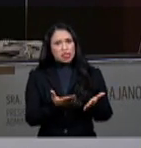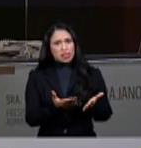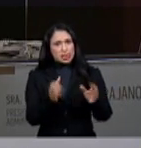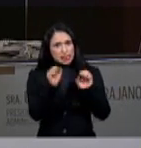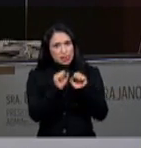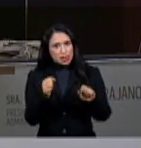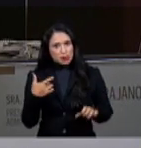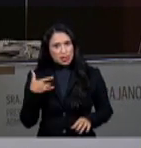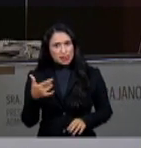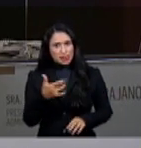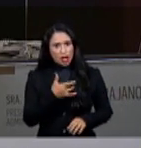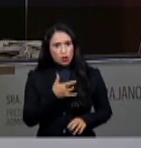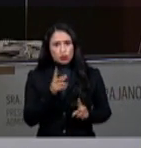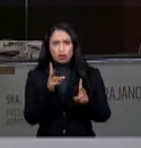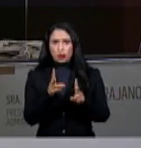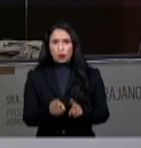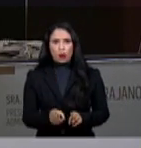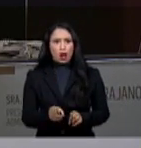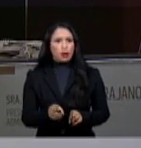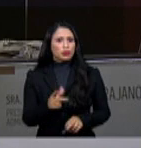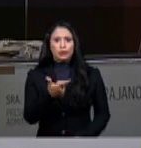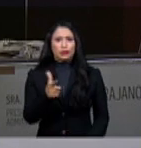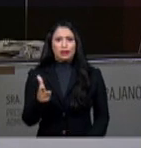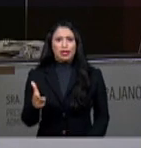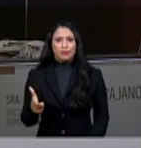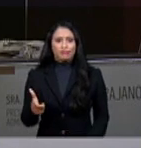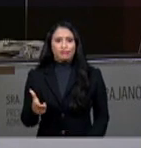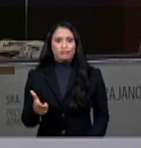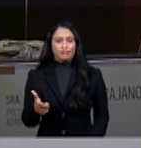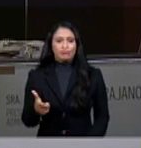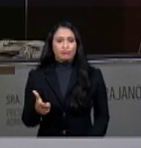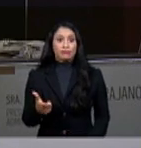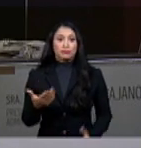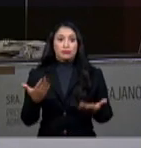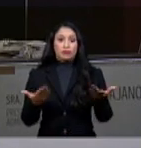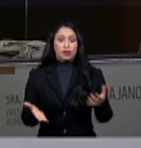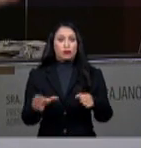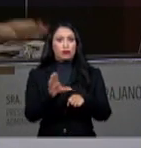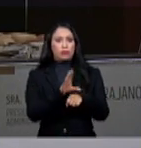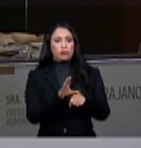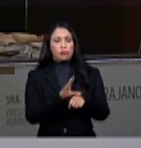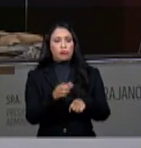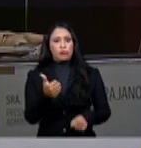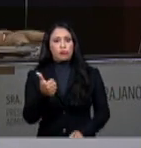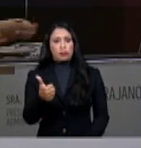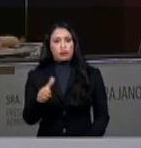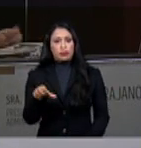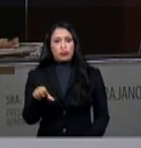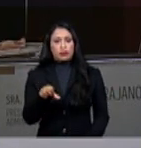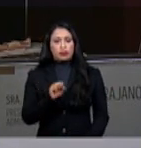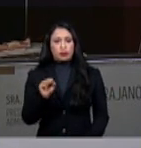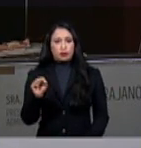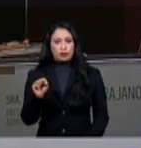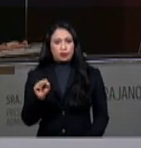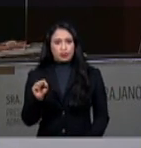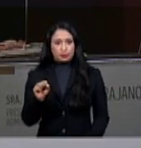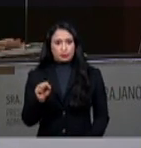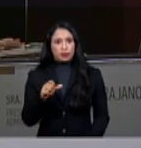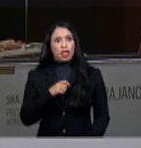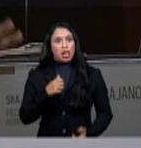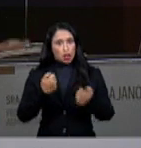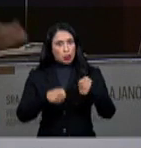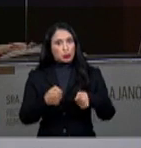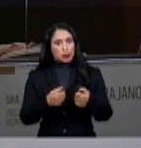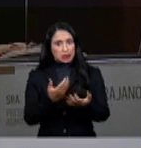o SUS ainda tem nos pedido eu devolvo para Constituição de 89 Muito obrigado mulheres Brasil preciso